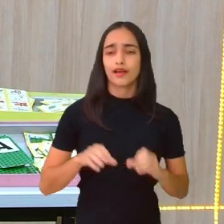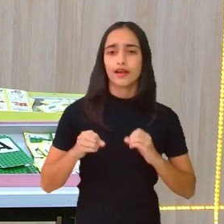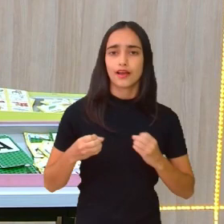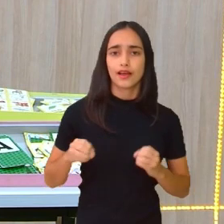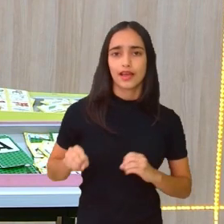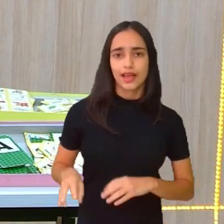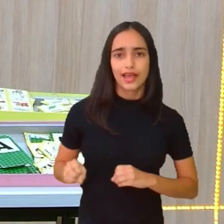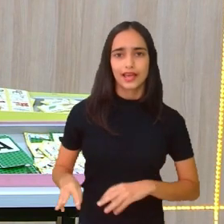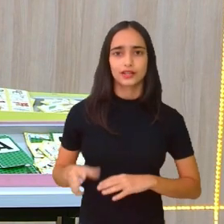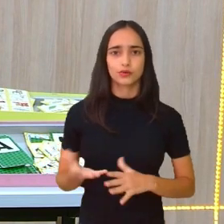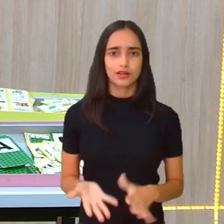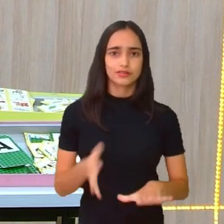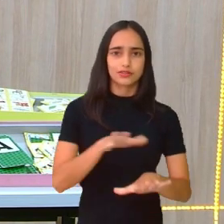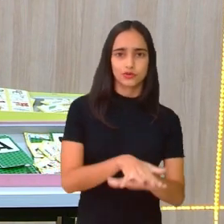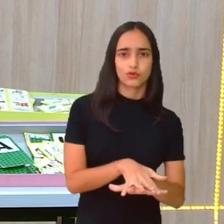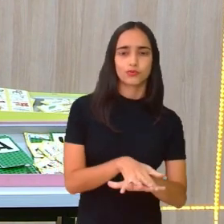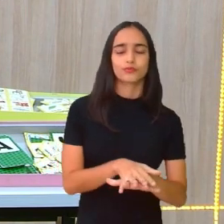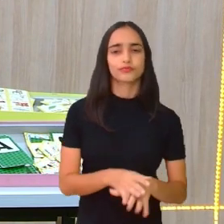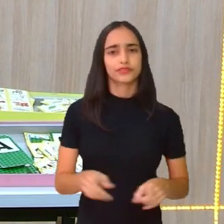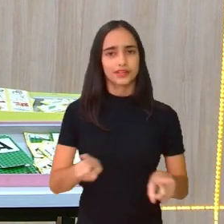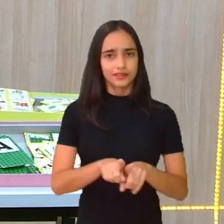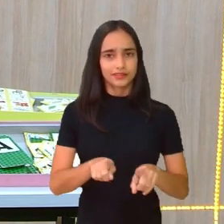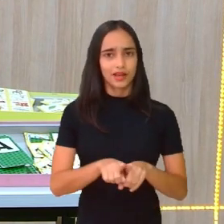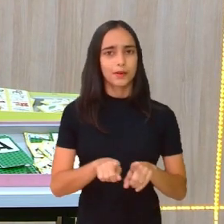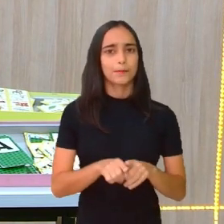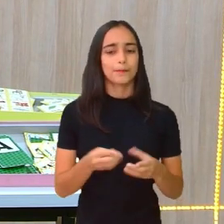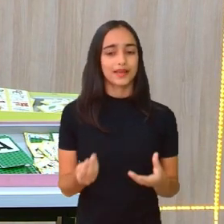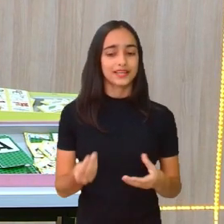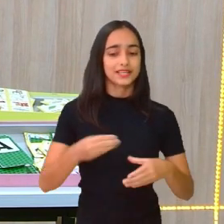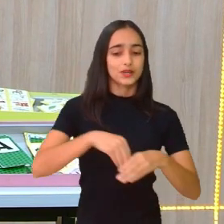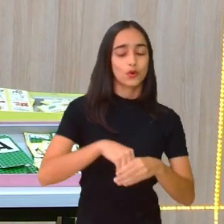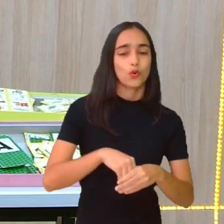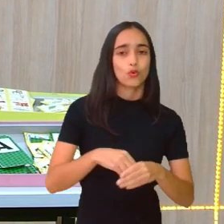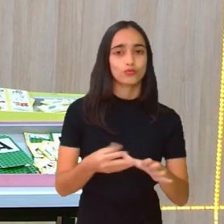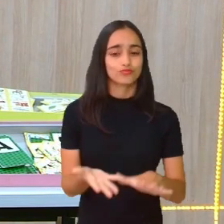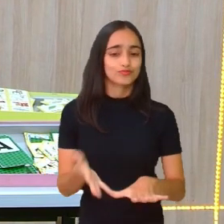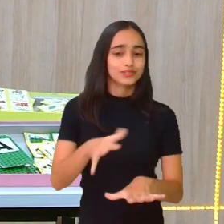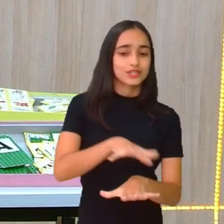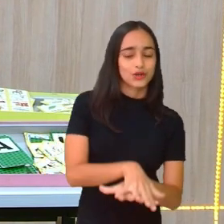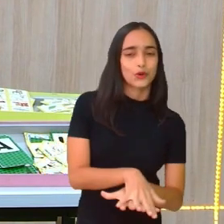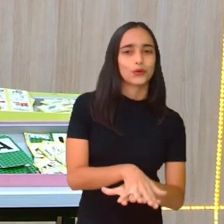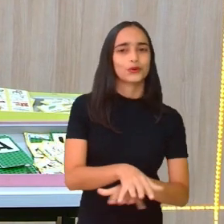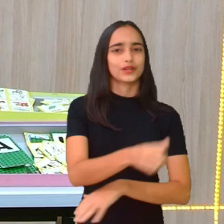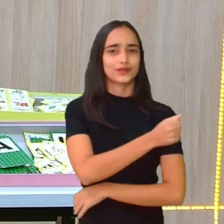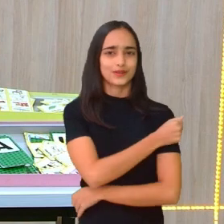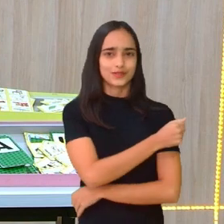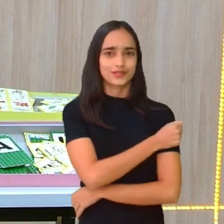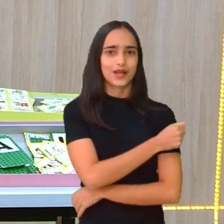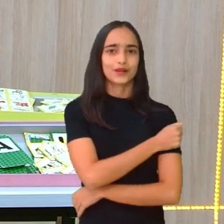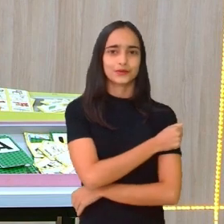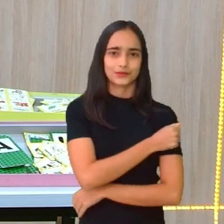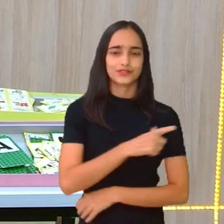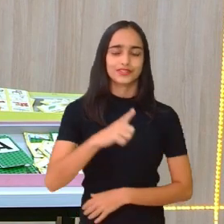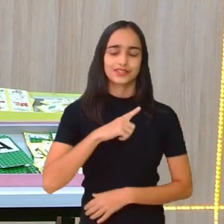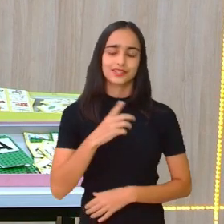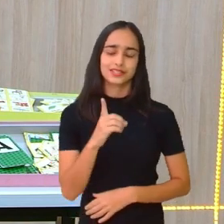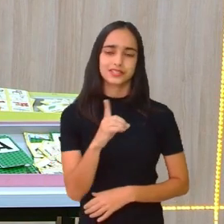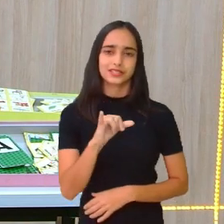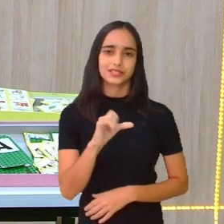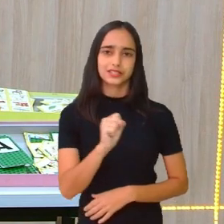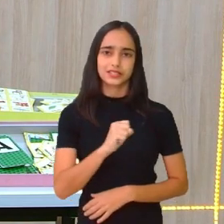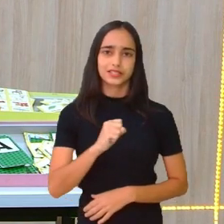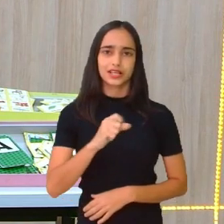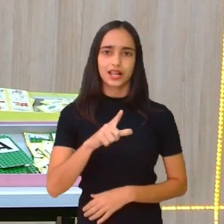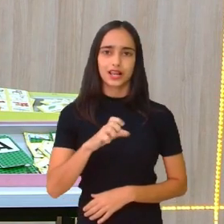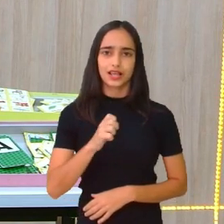estudantes com transtornos de aprendizagem. Então, por isso que a gente vai conversar hoje especificamente sobre os estudantes com dislexia, né?